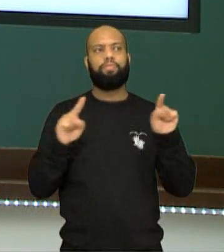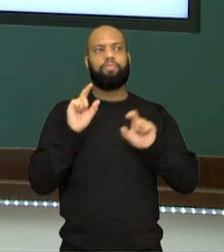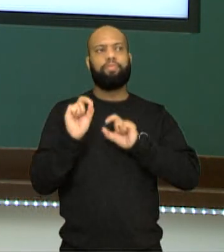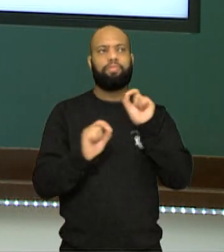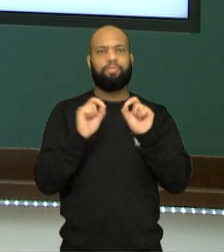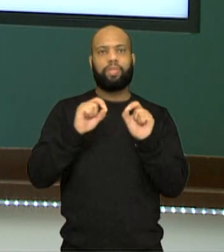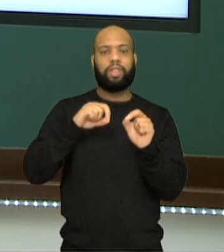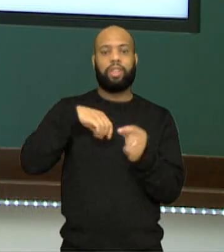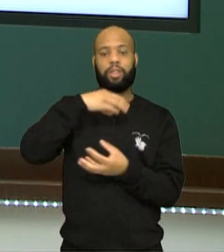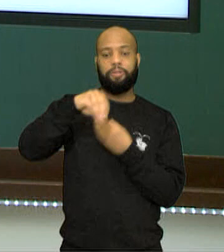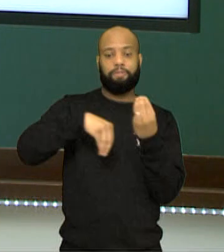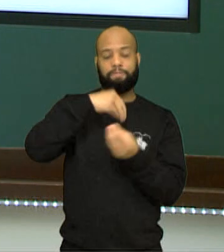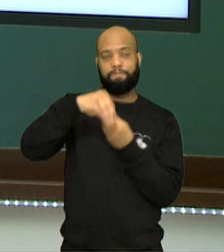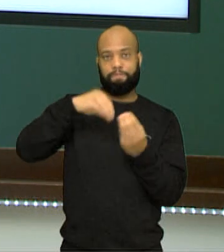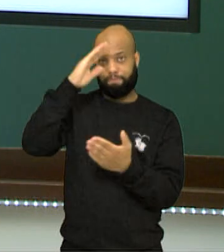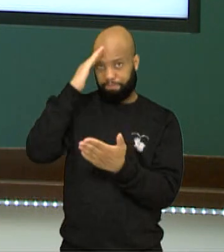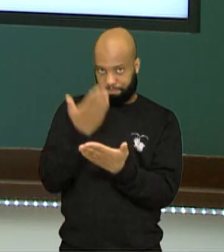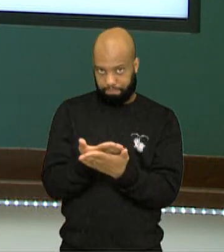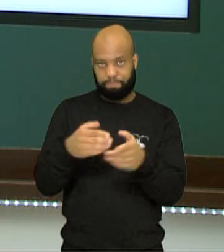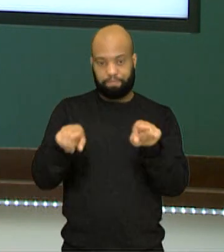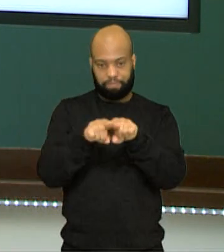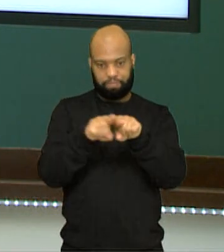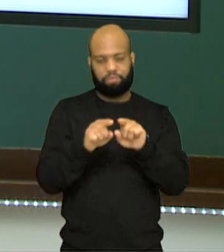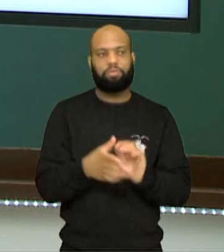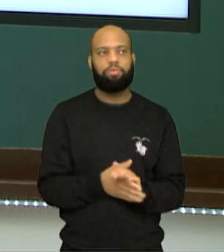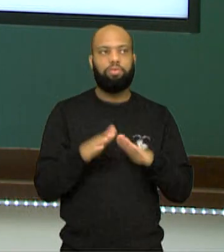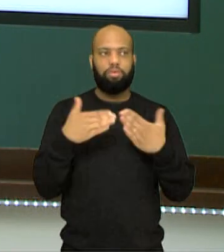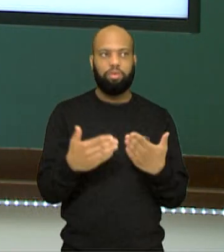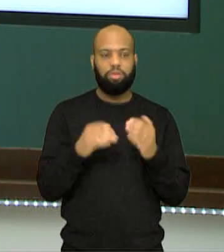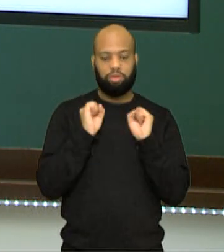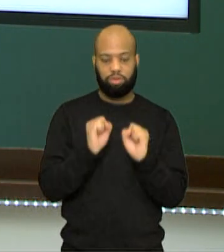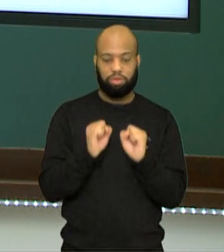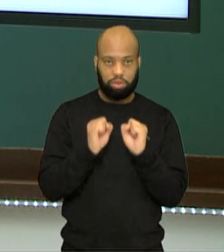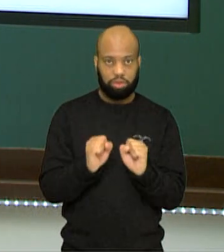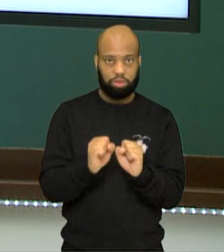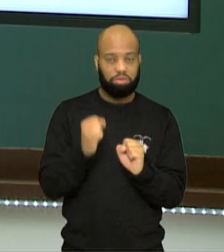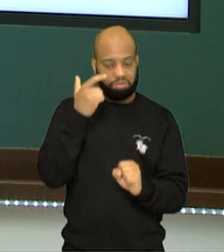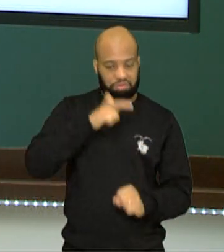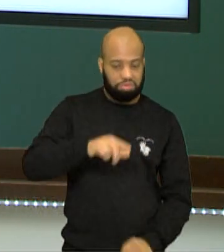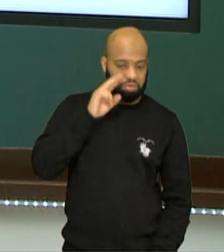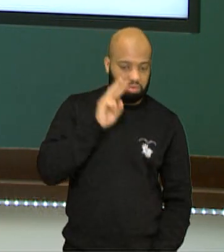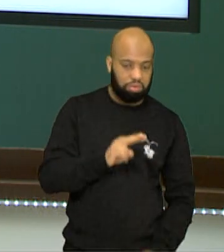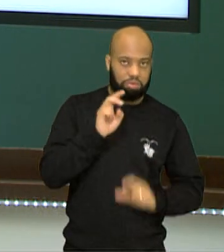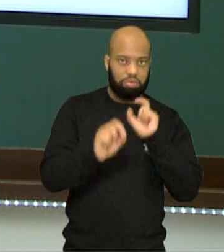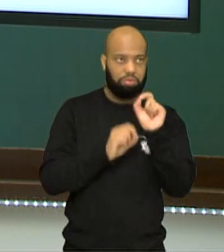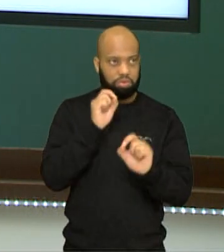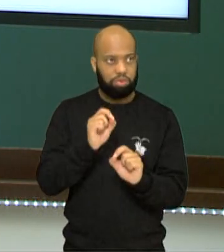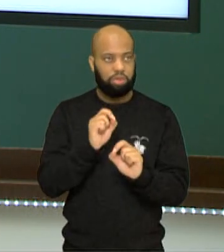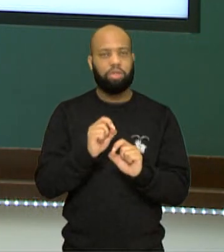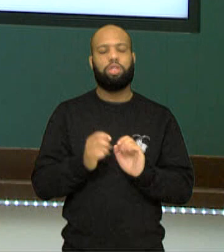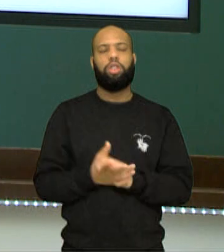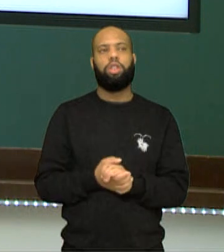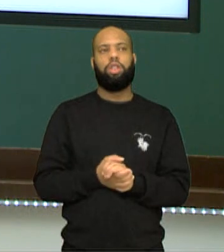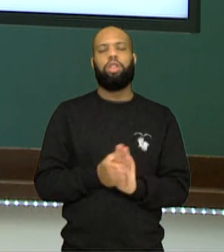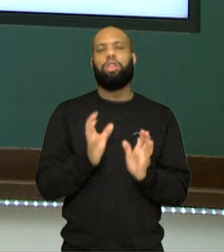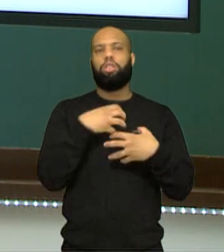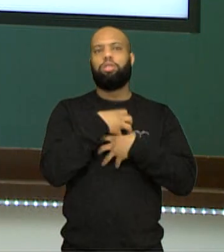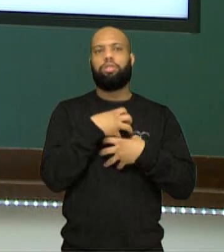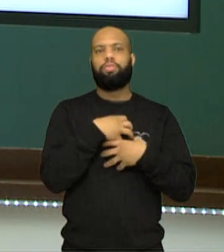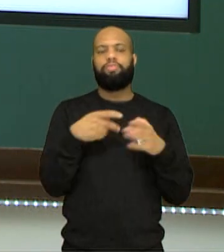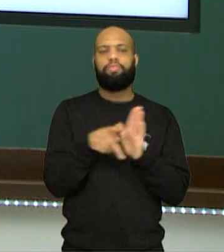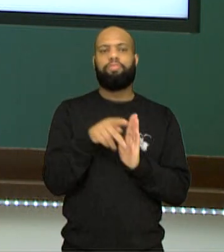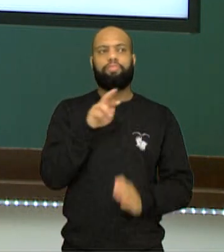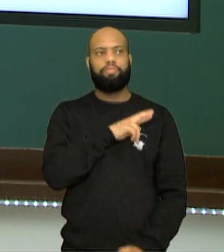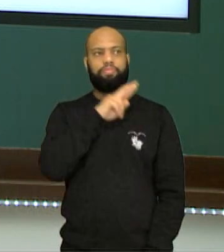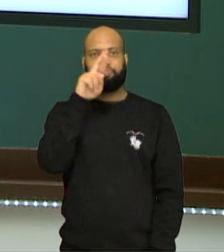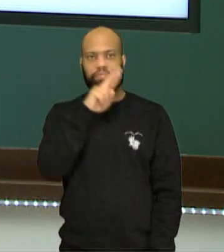de mistura de crenças, né, e a gente pode ver isso na própria concepção das